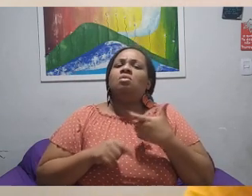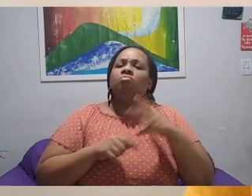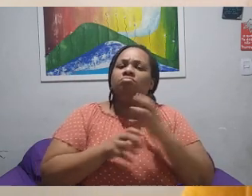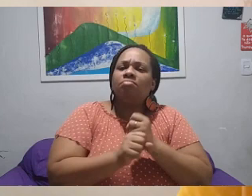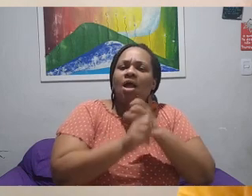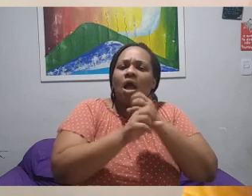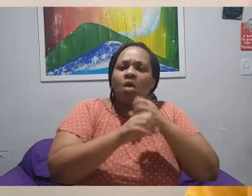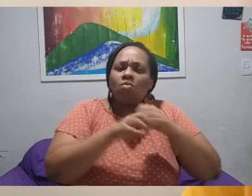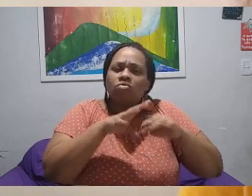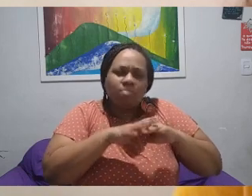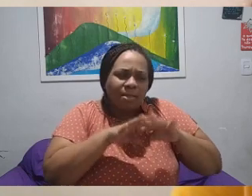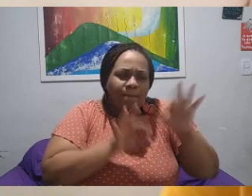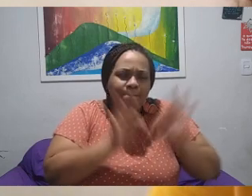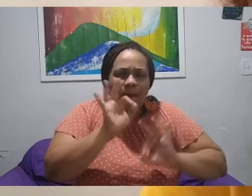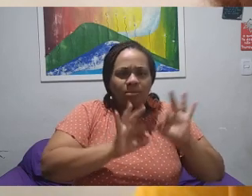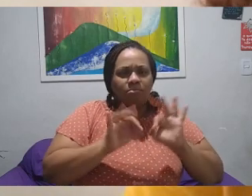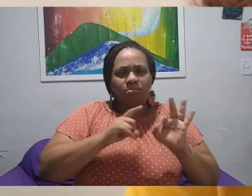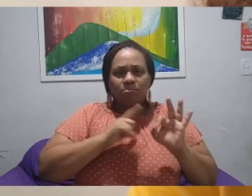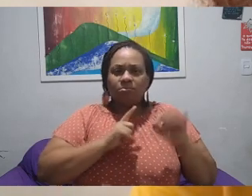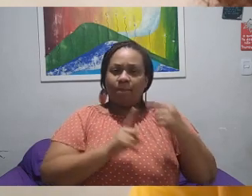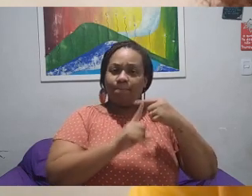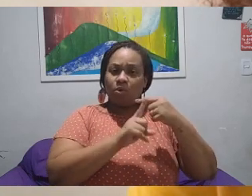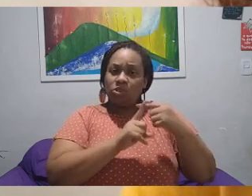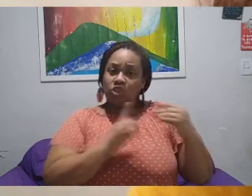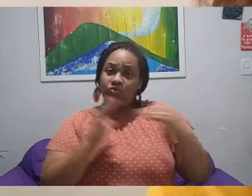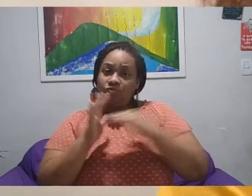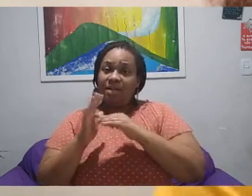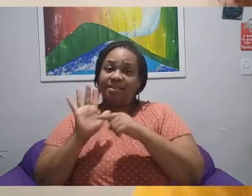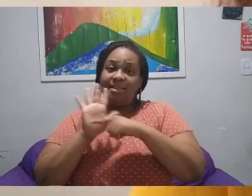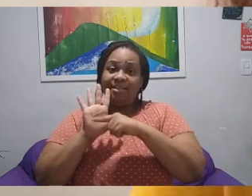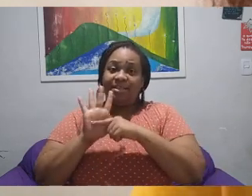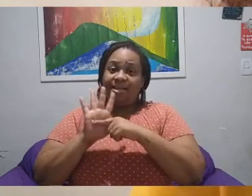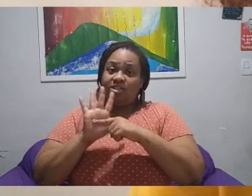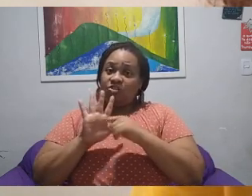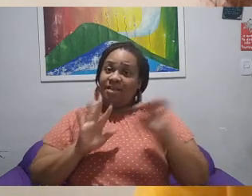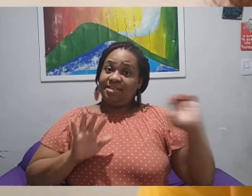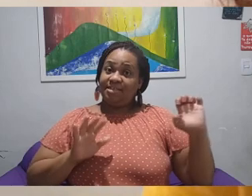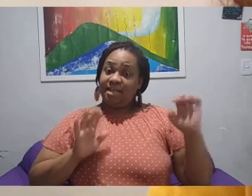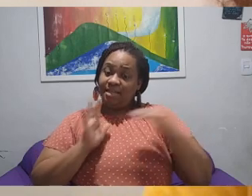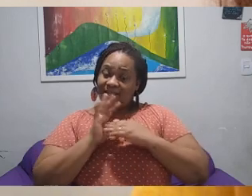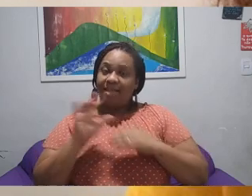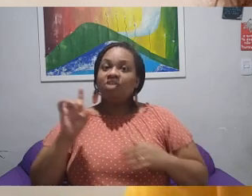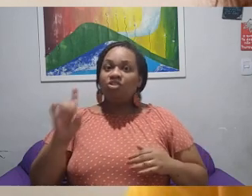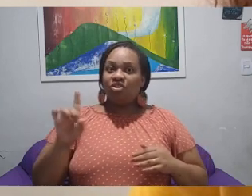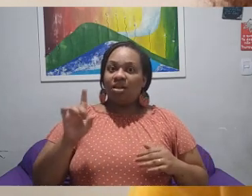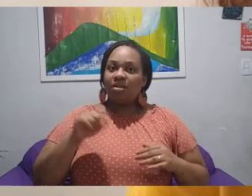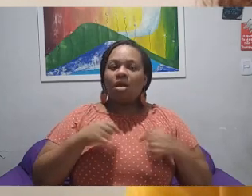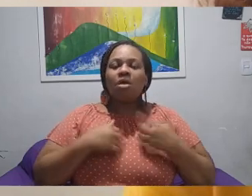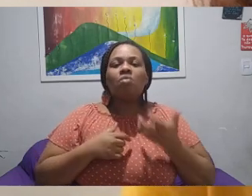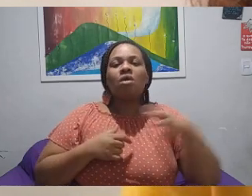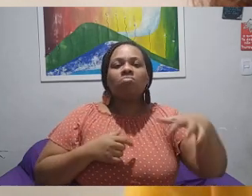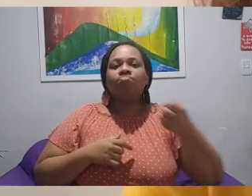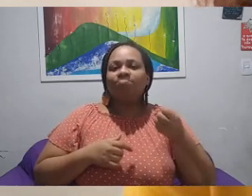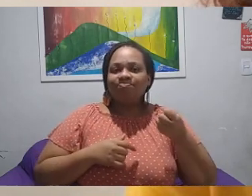fazer cálculos, medições, enfim. Do positivo para o negativo, da sua esquerda para a sua direita, é